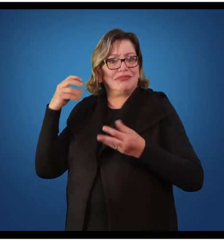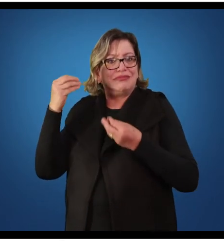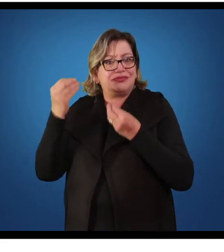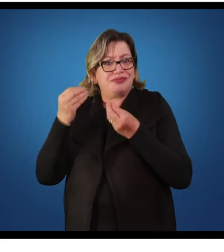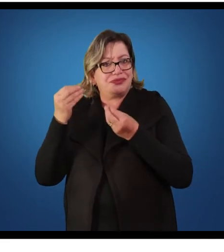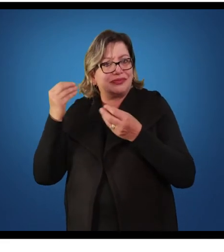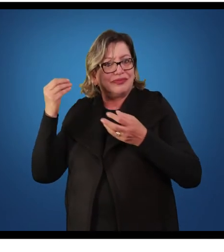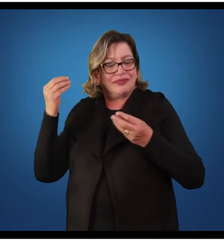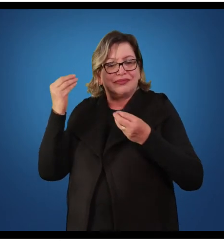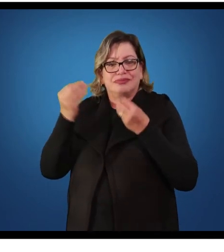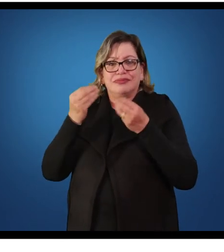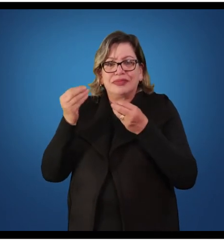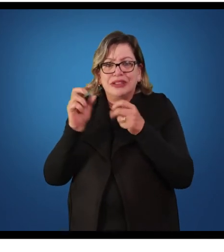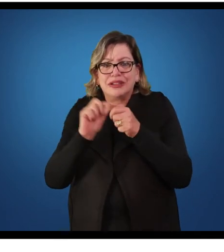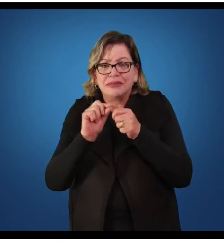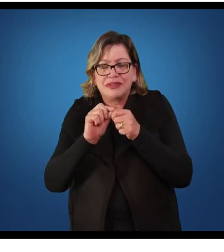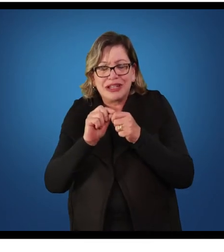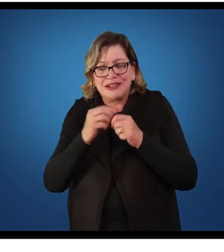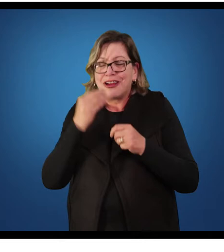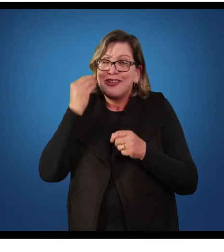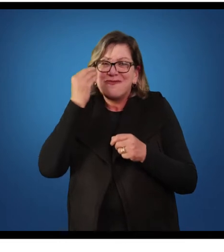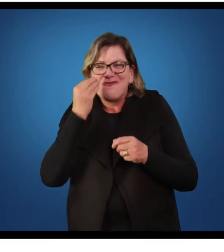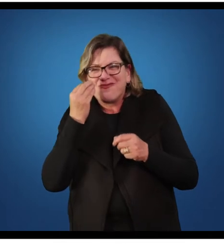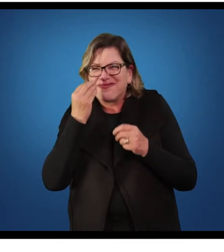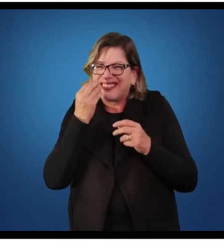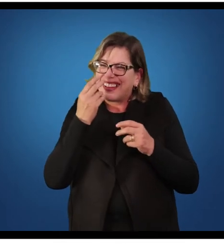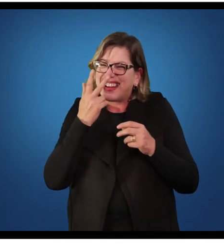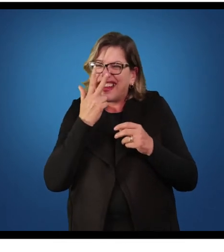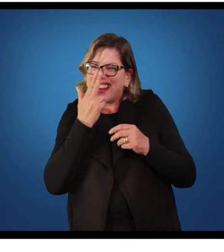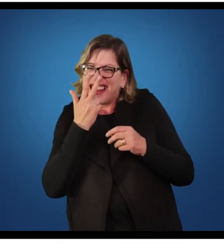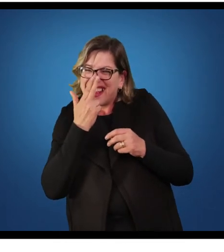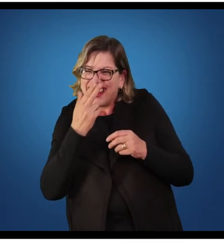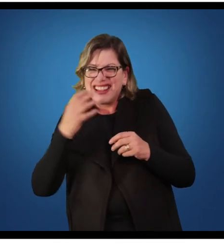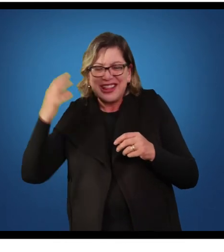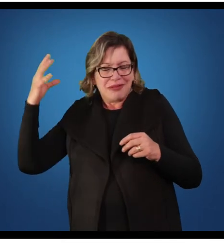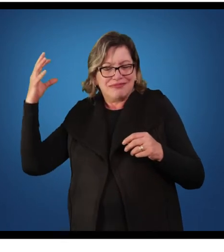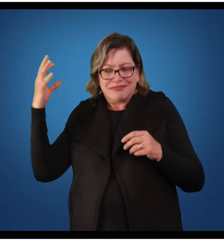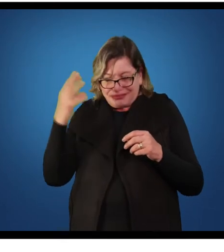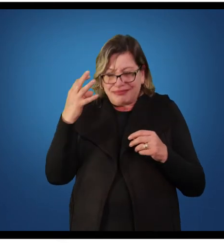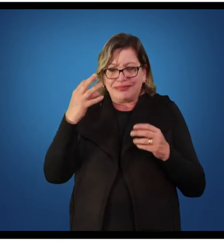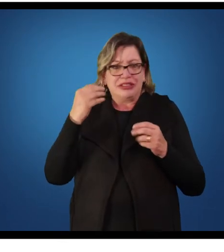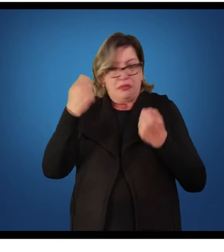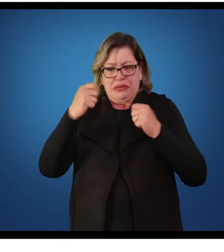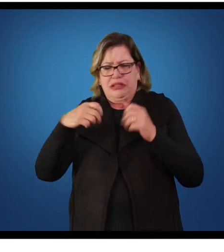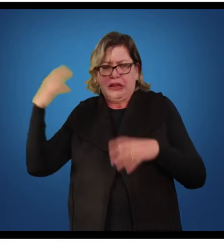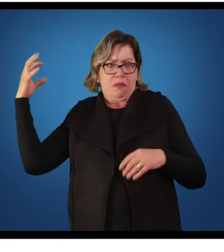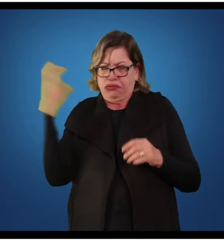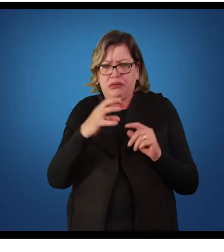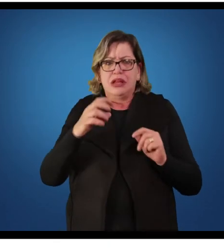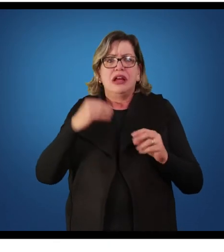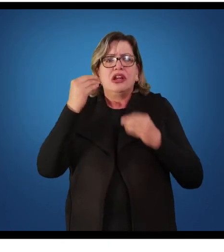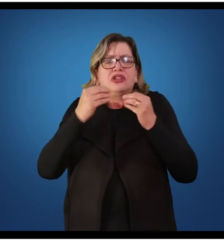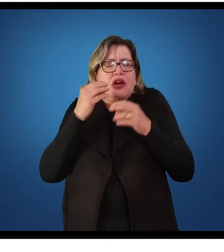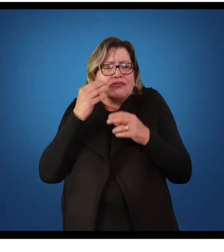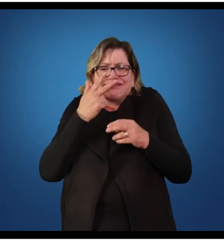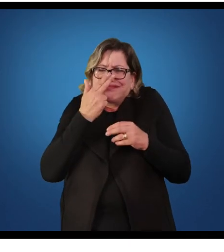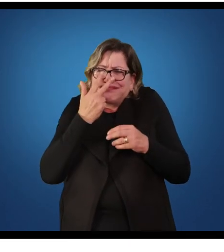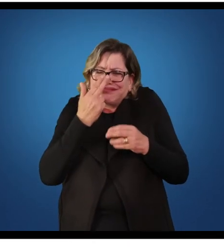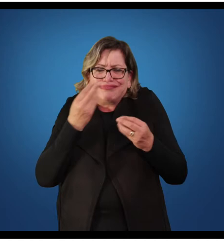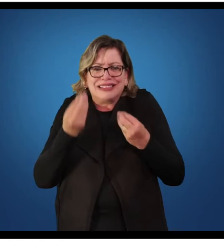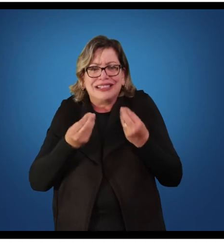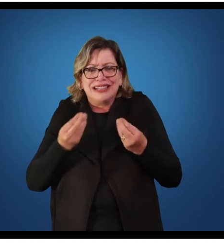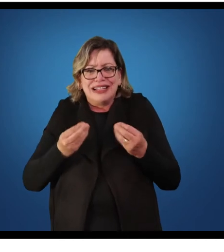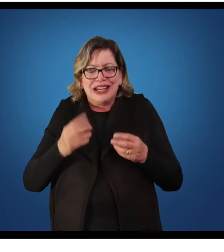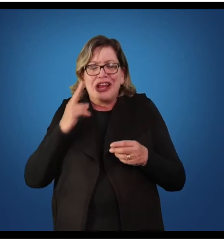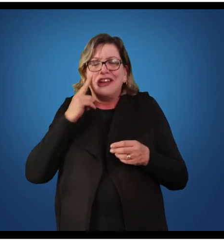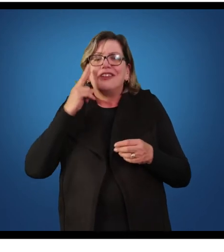e faz de conta, né? Simula o arremesso. Não precisa arremessar. Só impulsiona